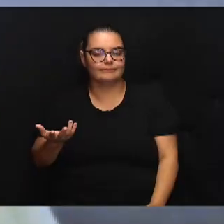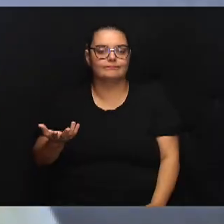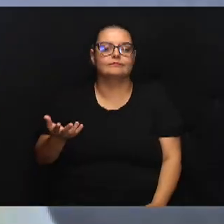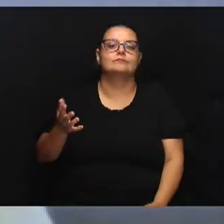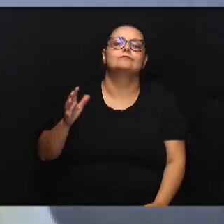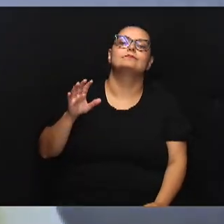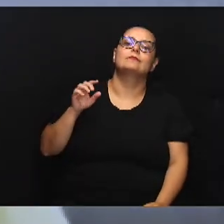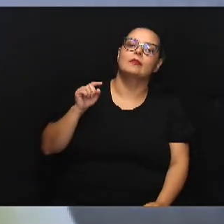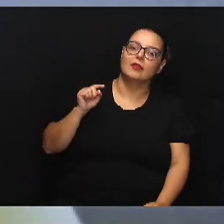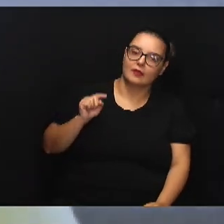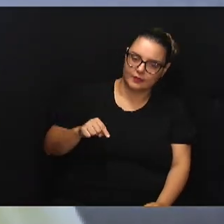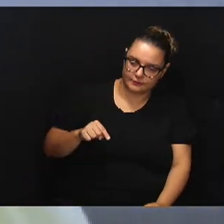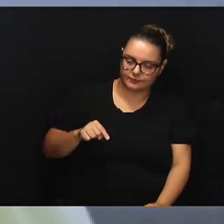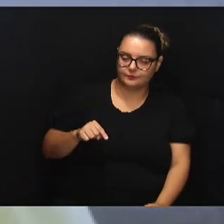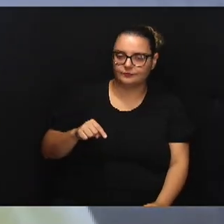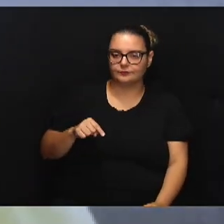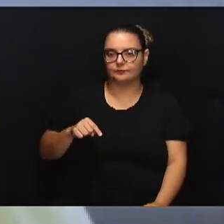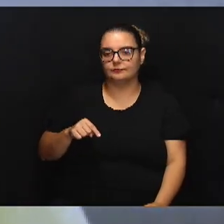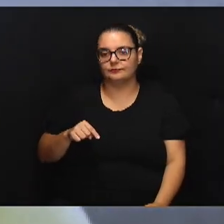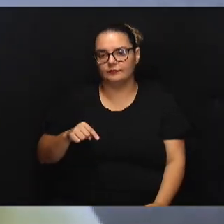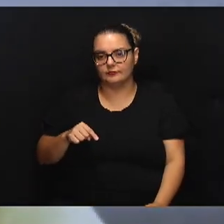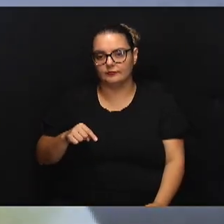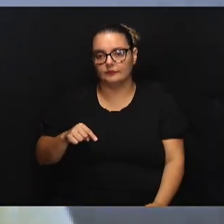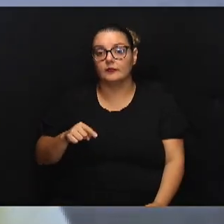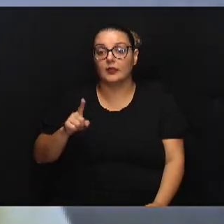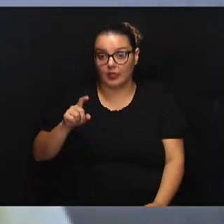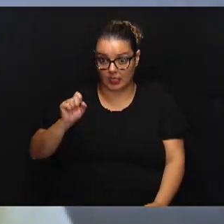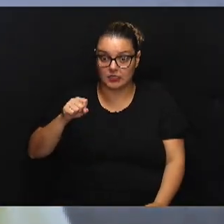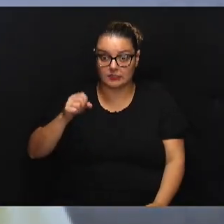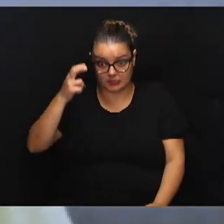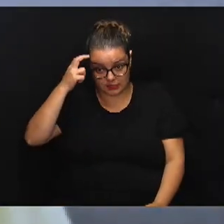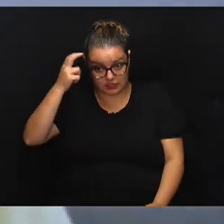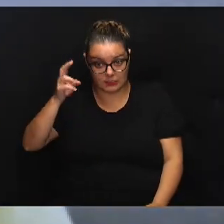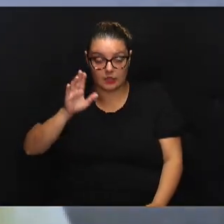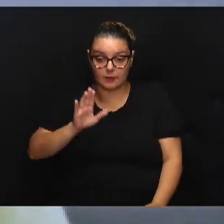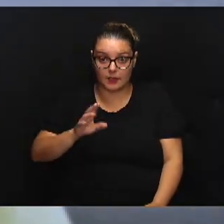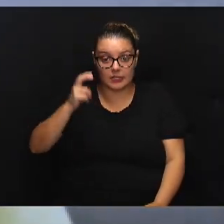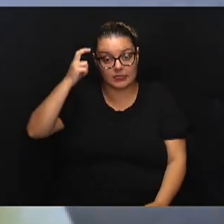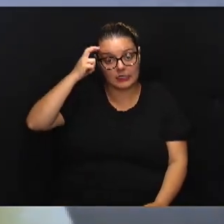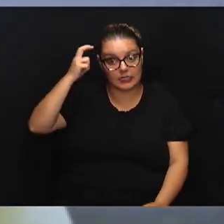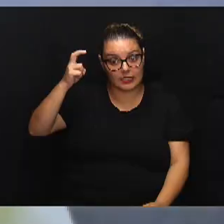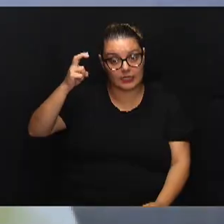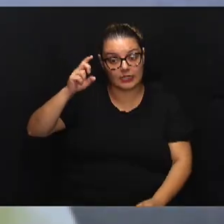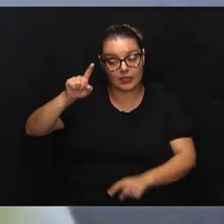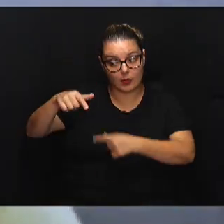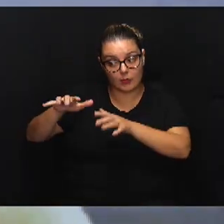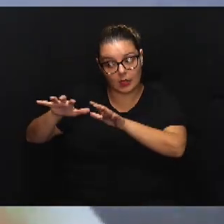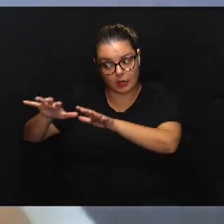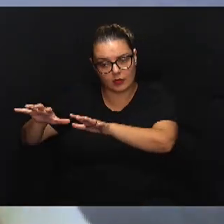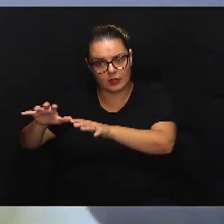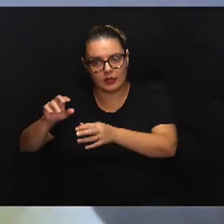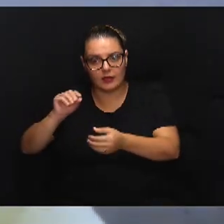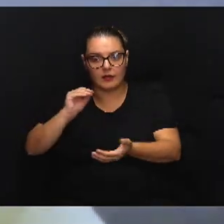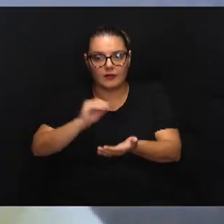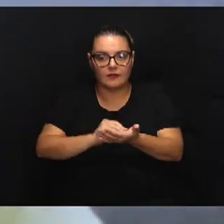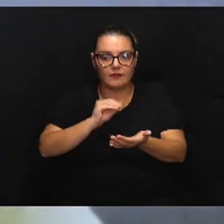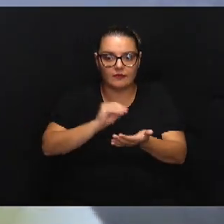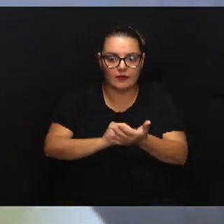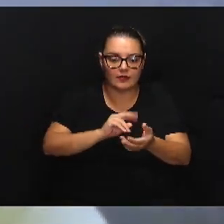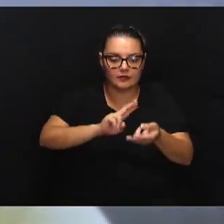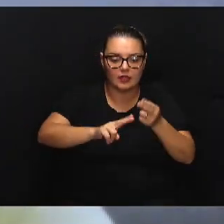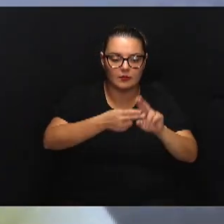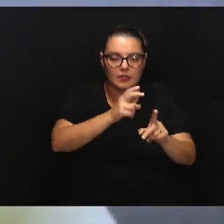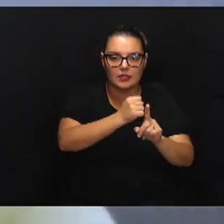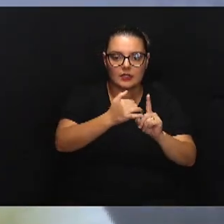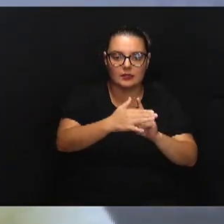Daí, e sim, ele é muito inteligente, só que a inteligência dele falta as habilidades sociais. Então, aqui